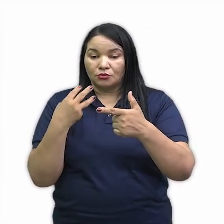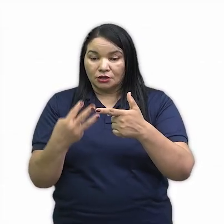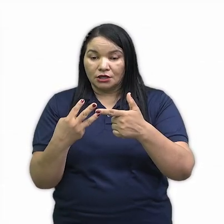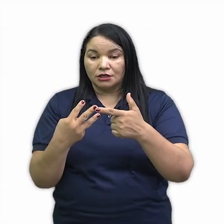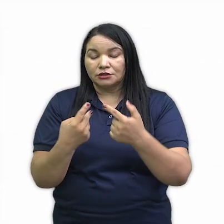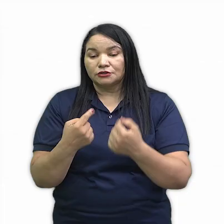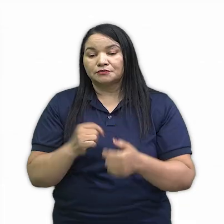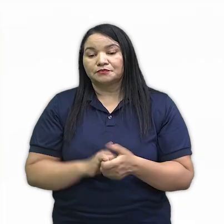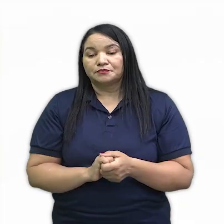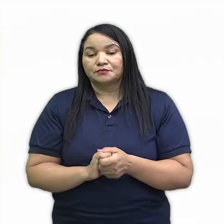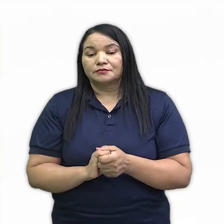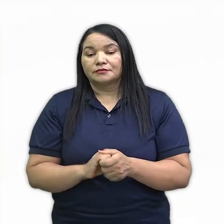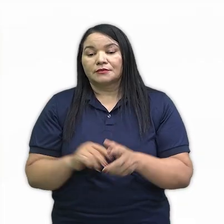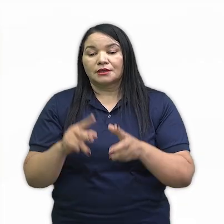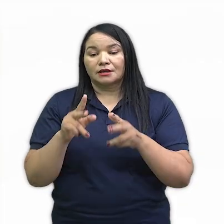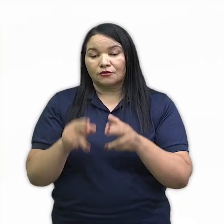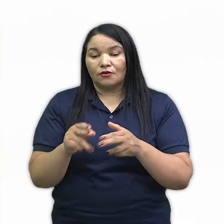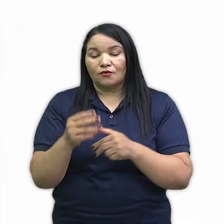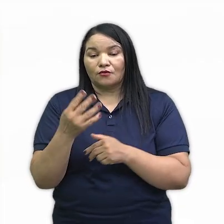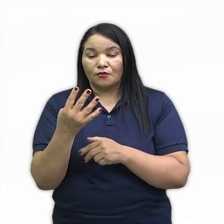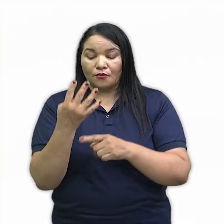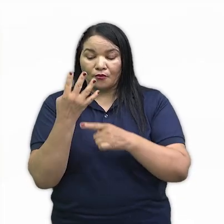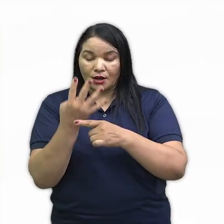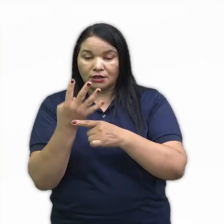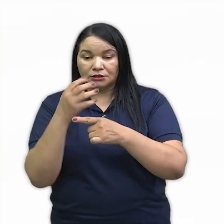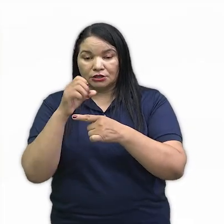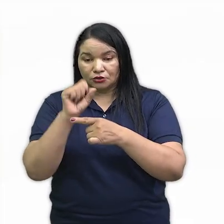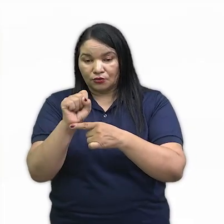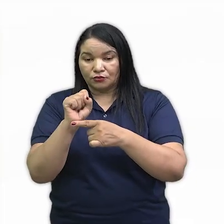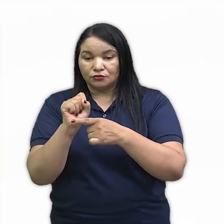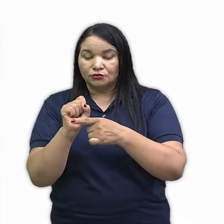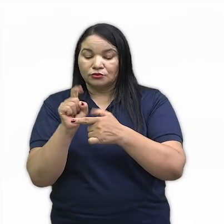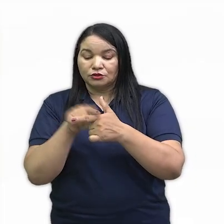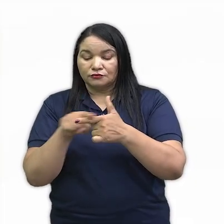dividido por x, tá?